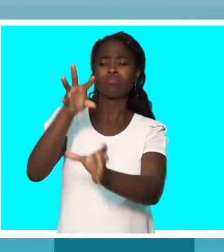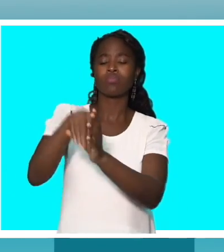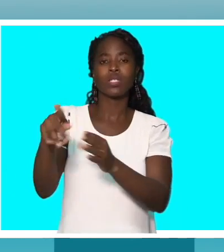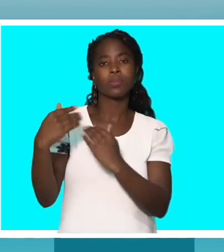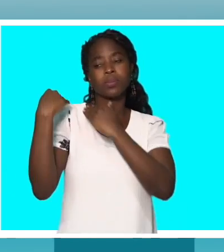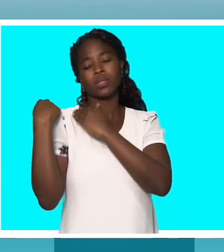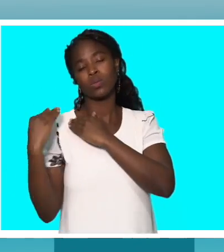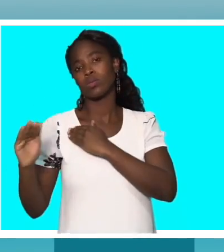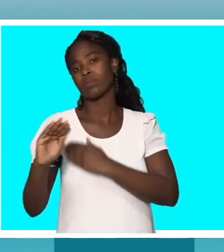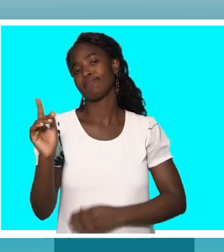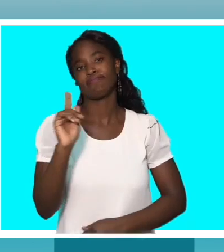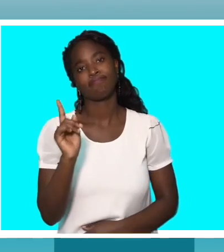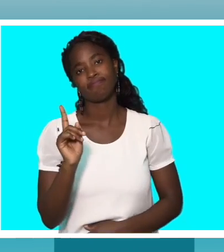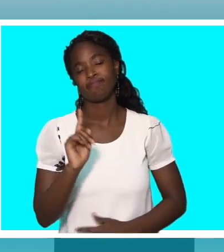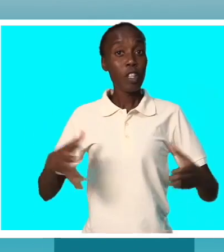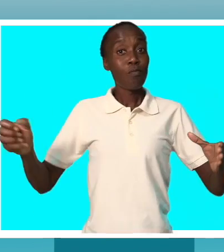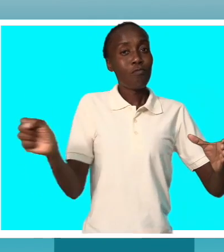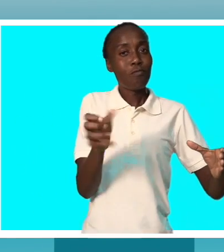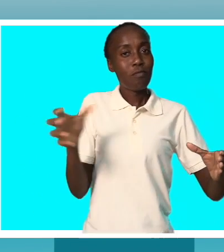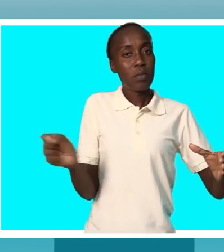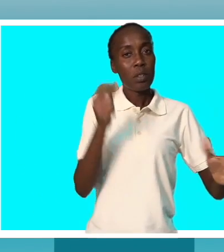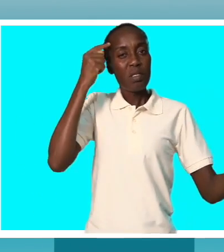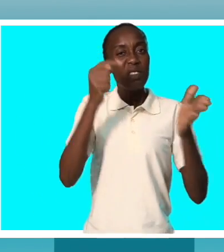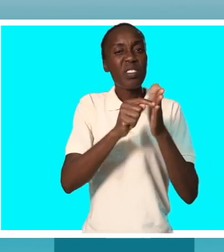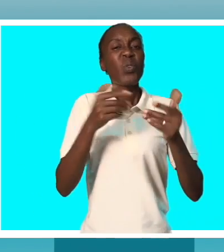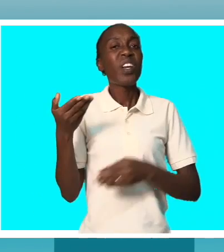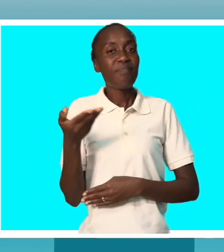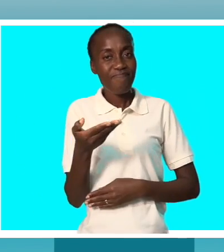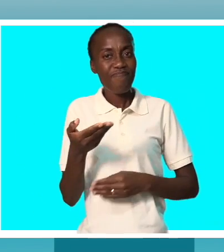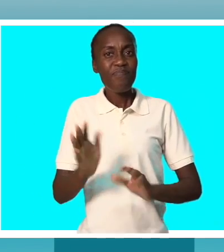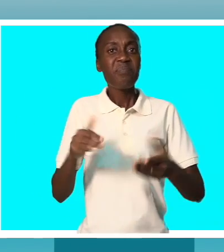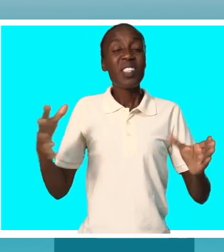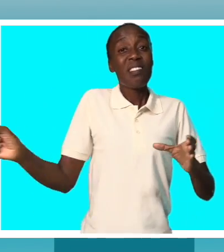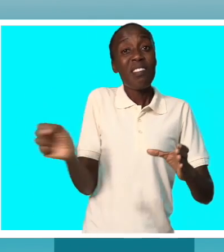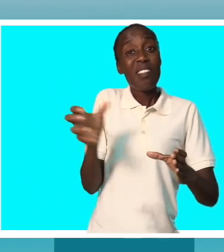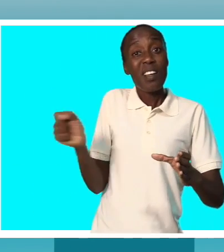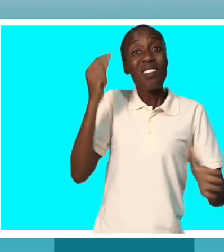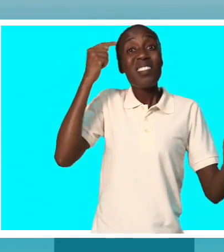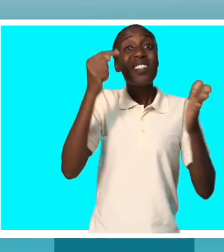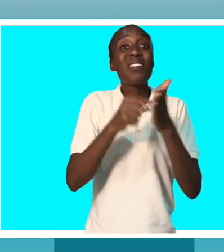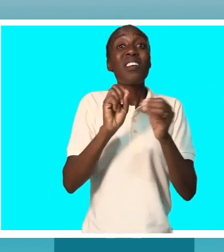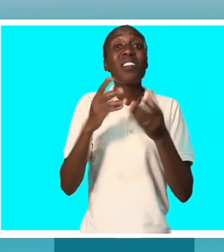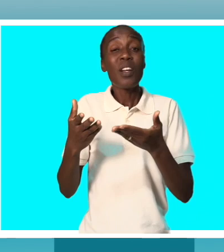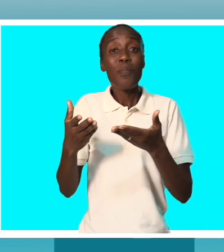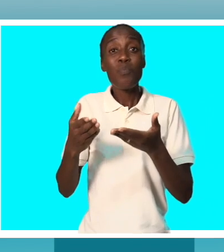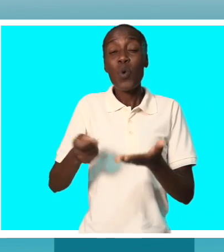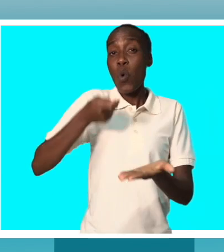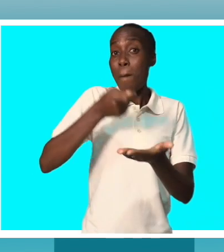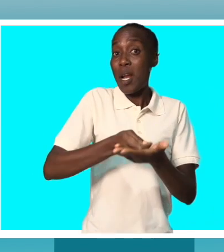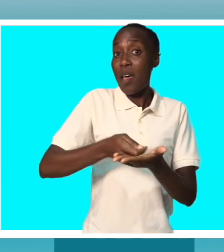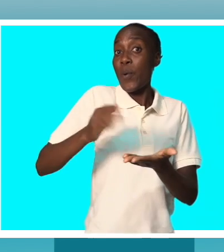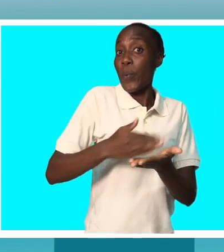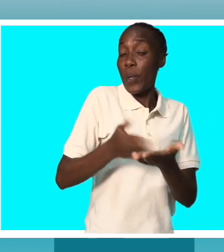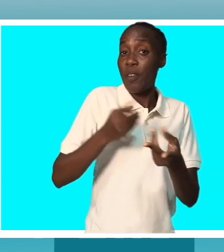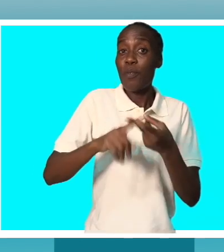requisito de responsabilidade social. Vamos integrar o que é que isto significa? Integrar não significa comprar e recolher